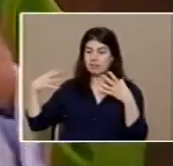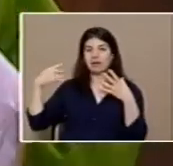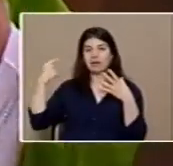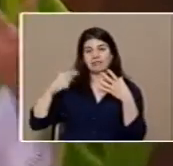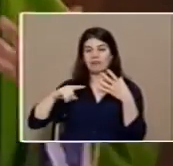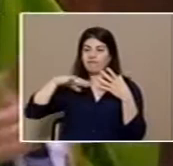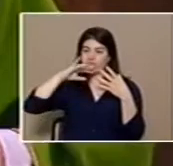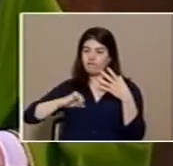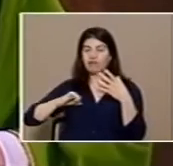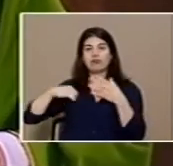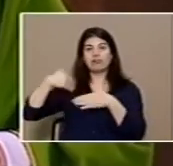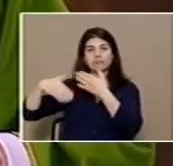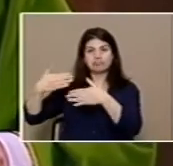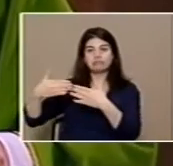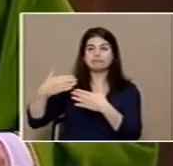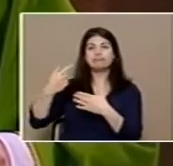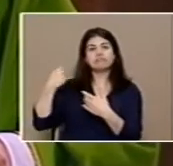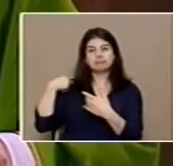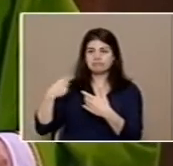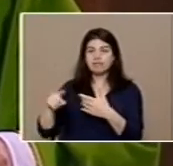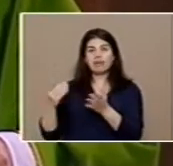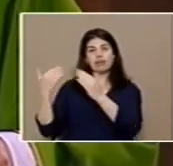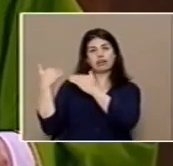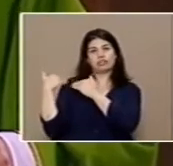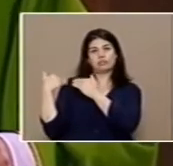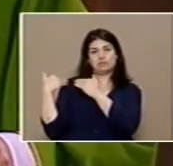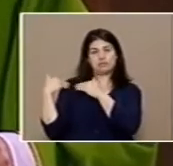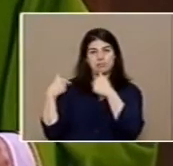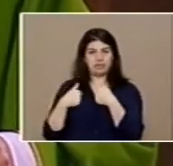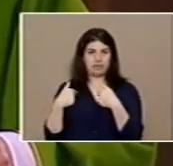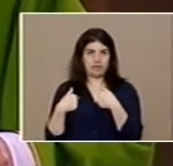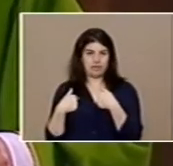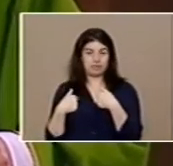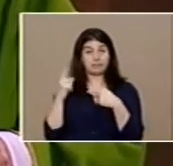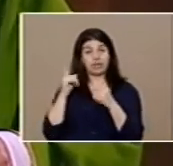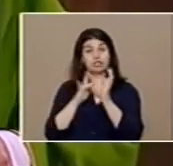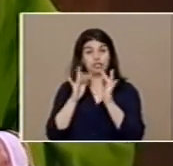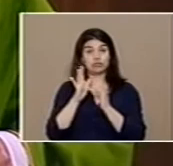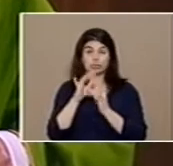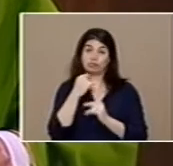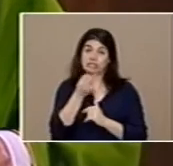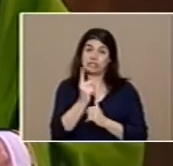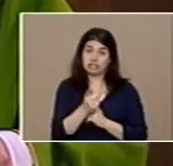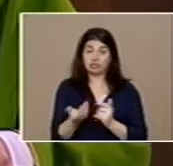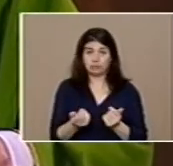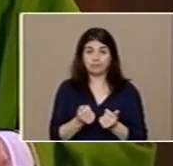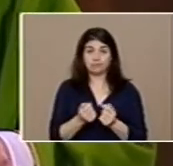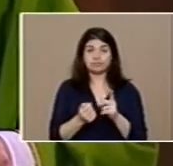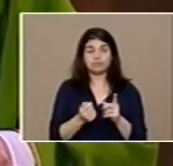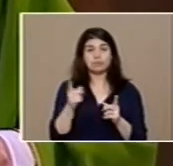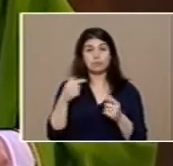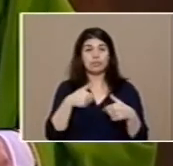nos afetos e na responsabilidade enquanto tal é isto que os quer dizer quando o homem deixará pai e mãe